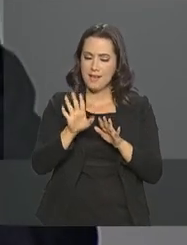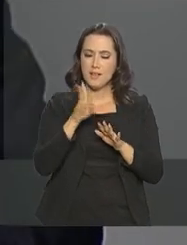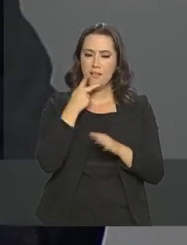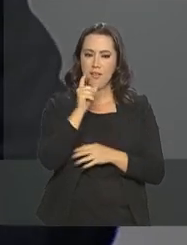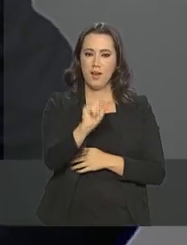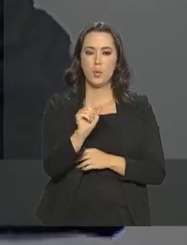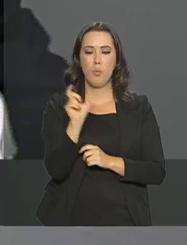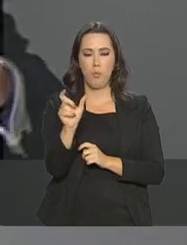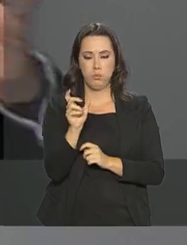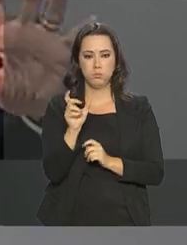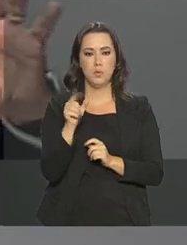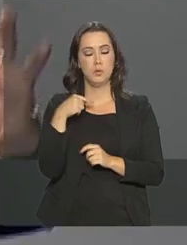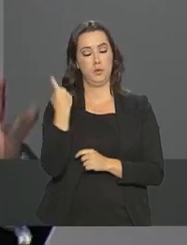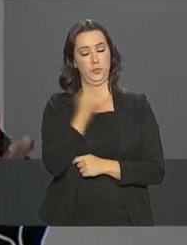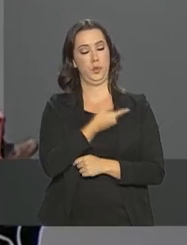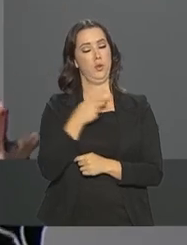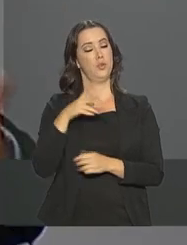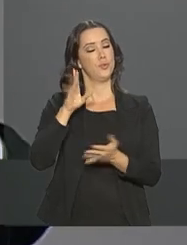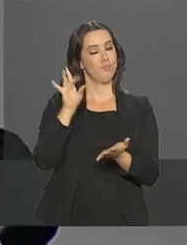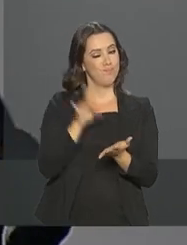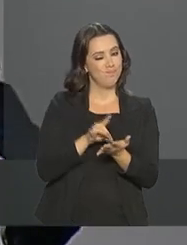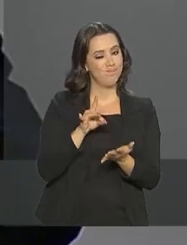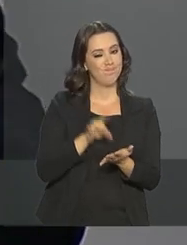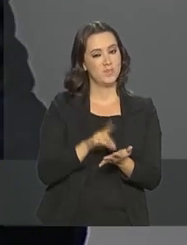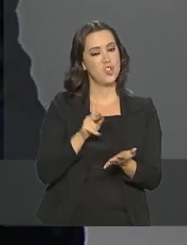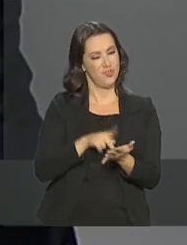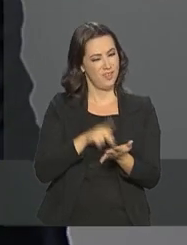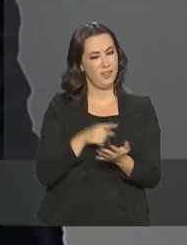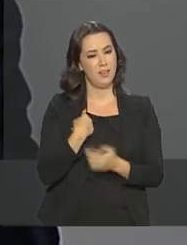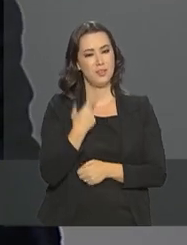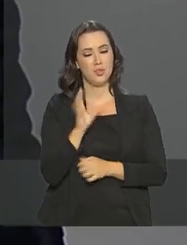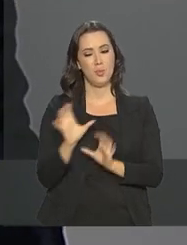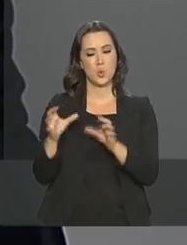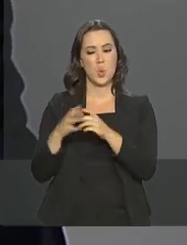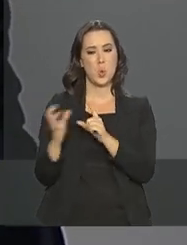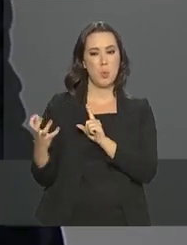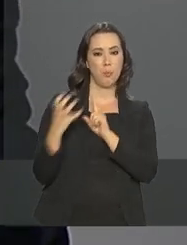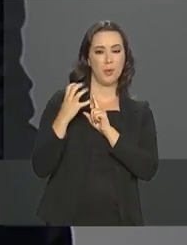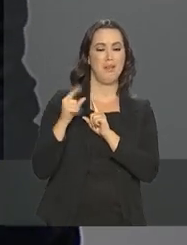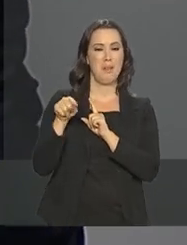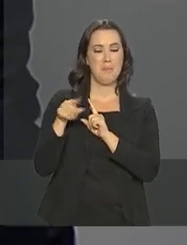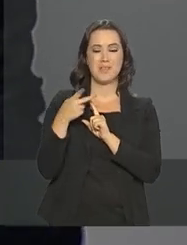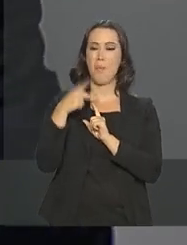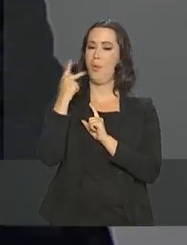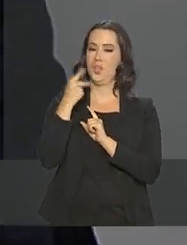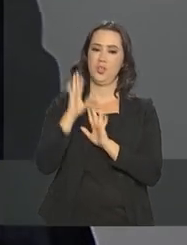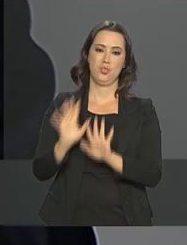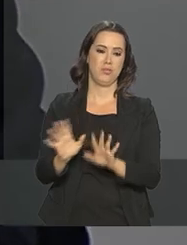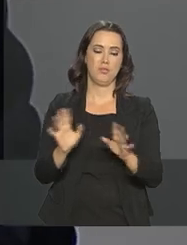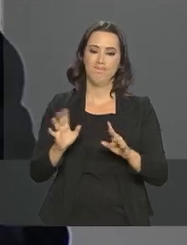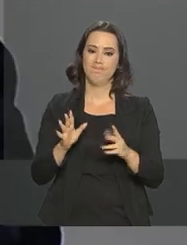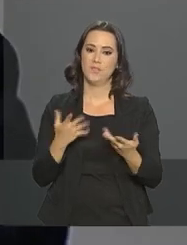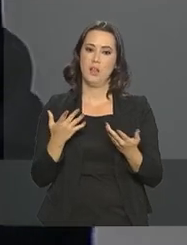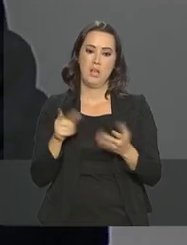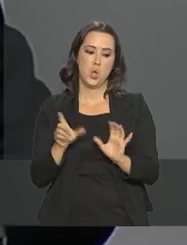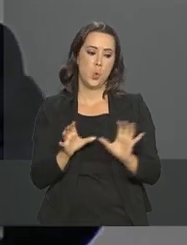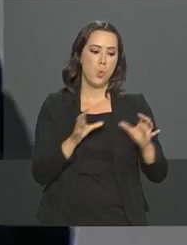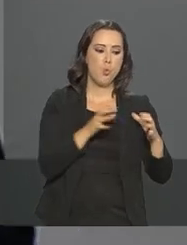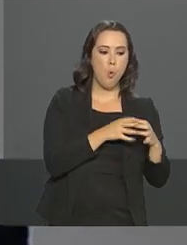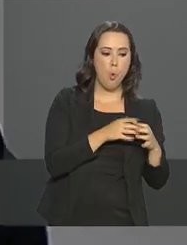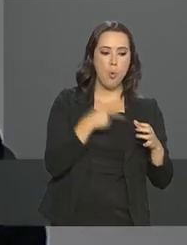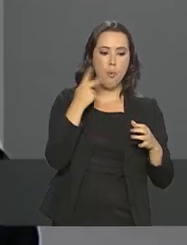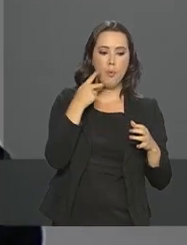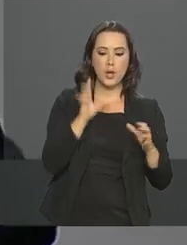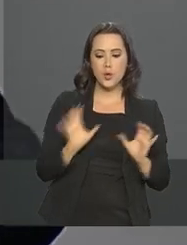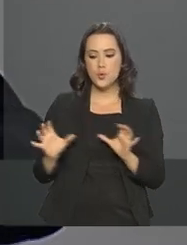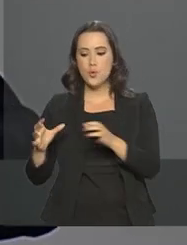disso nós temos na verdade um conceito político de oposição aliás de situação e de oposição não levamos